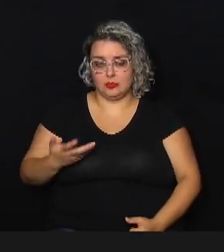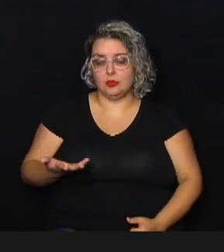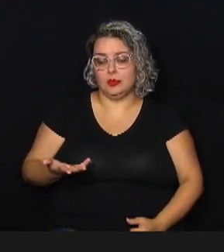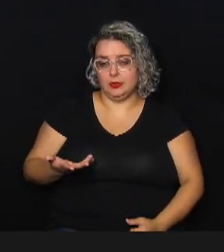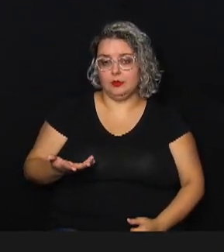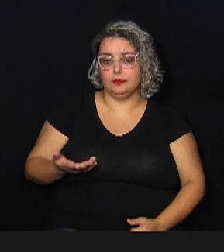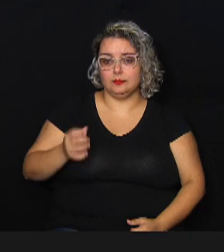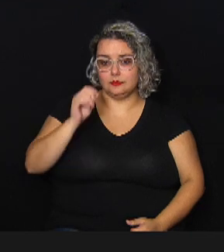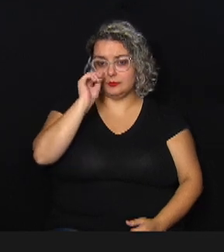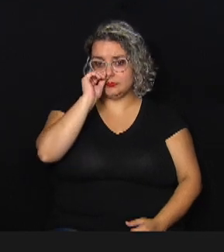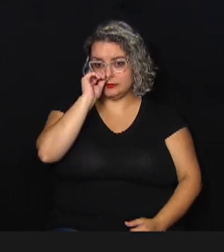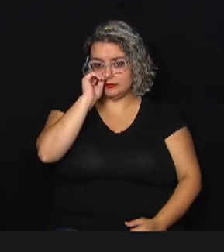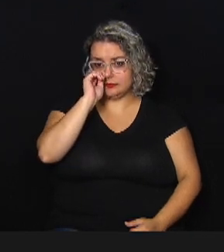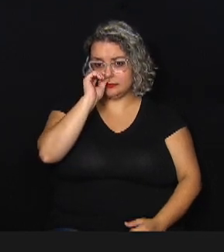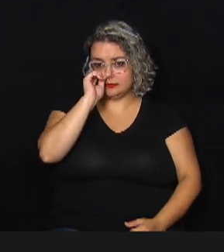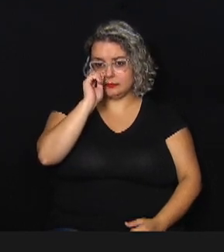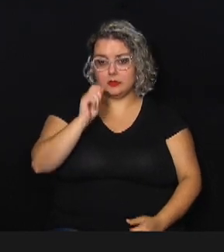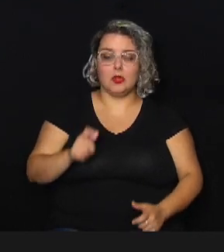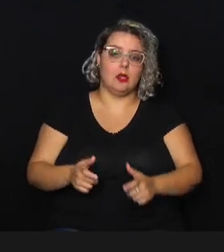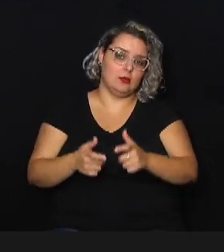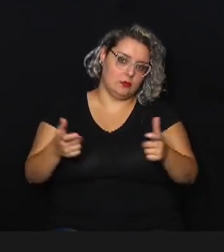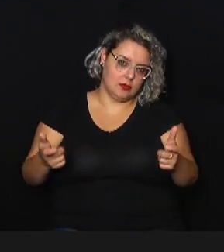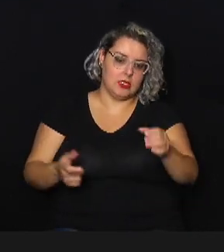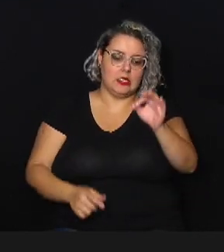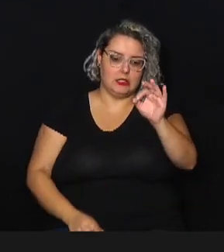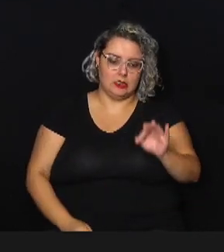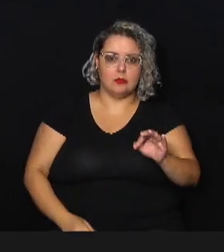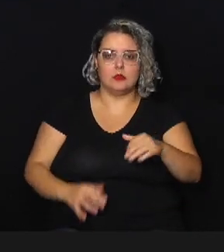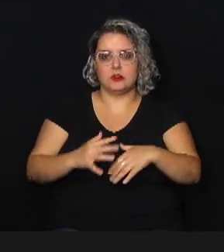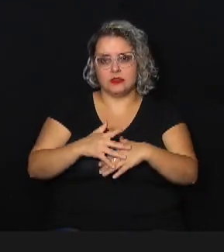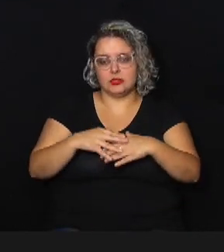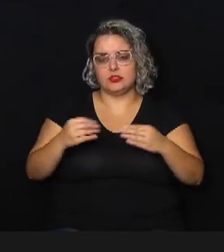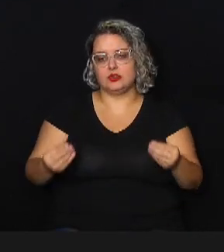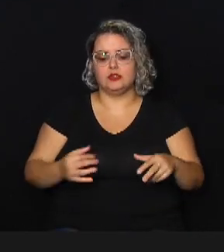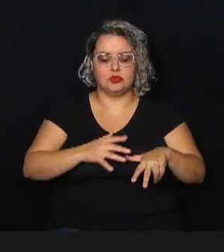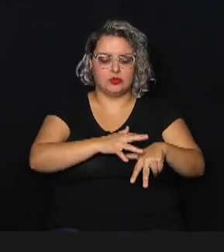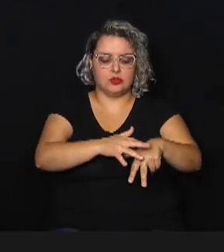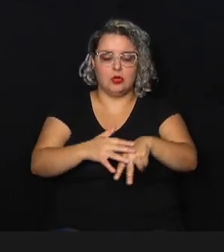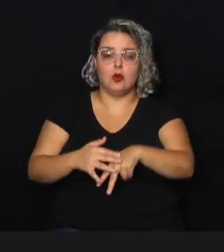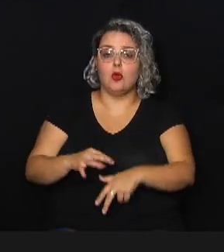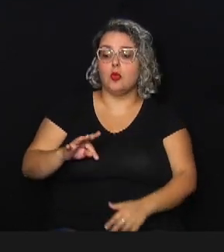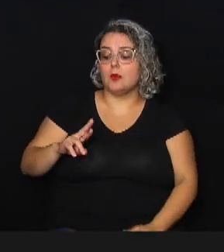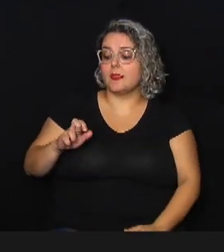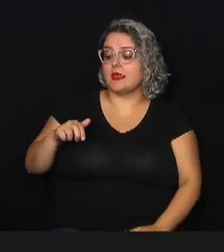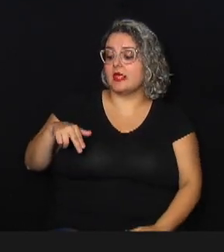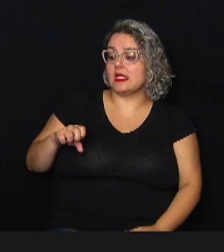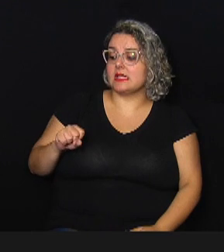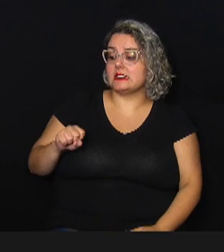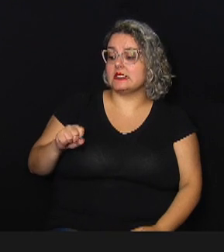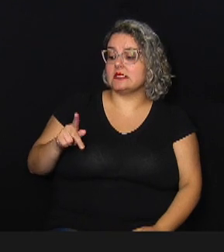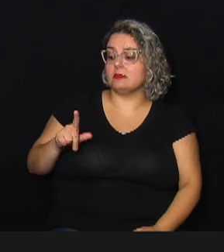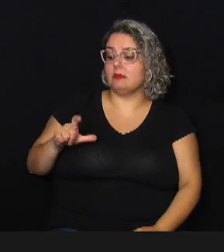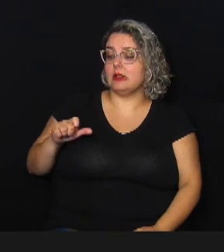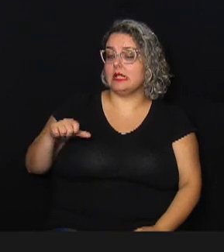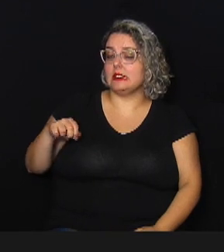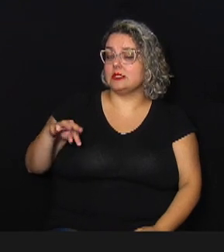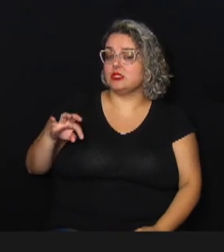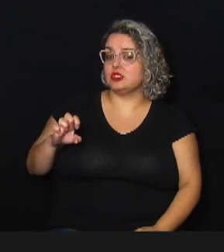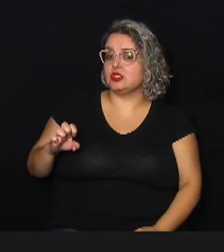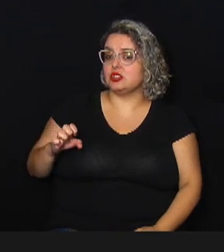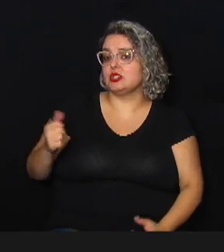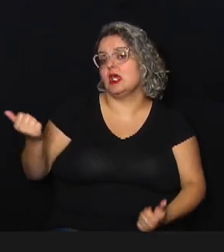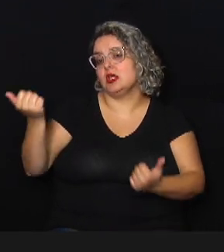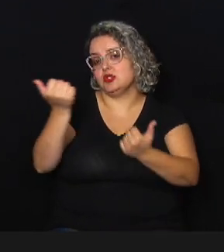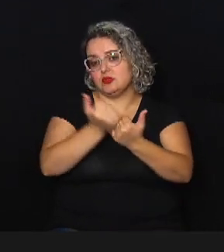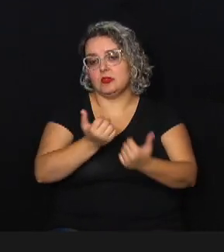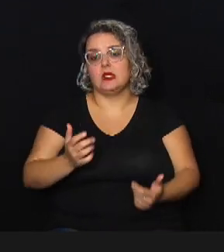Que se você aumenta muito a chance de cura desse paciente com o transplante, tá? E tem leucemias mieloides crônicas que